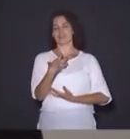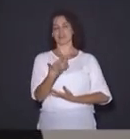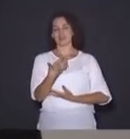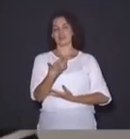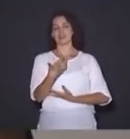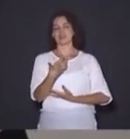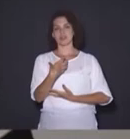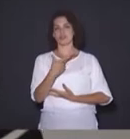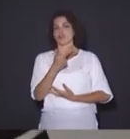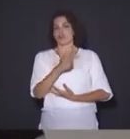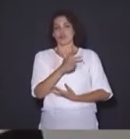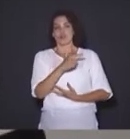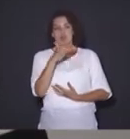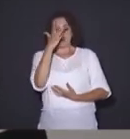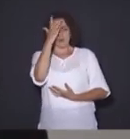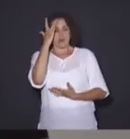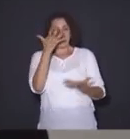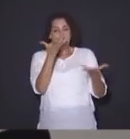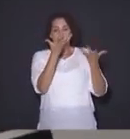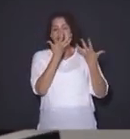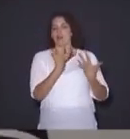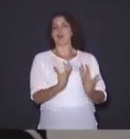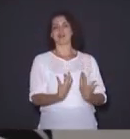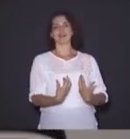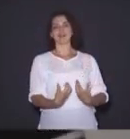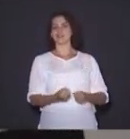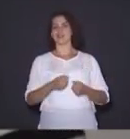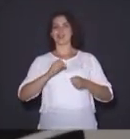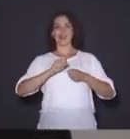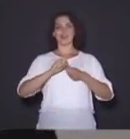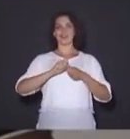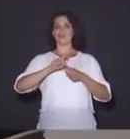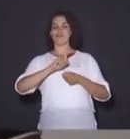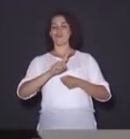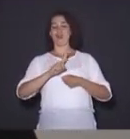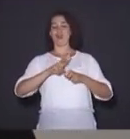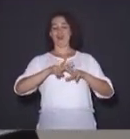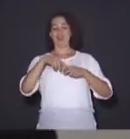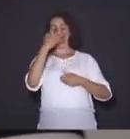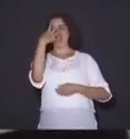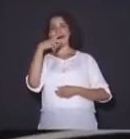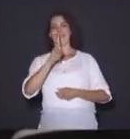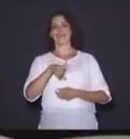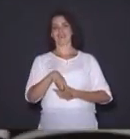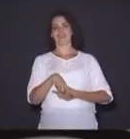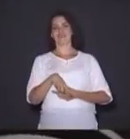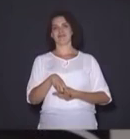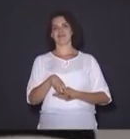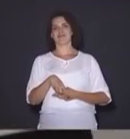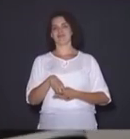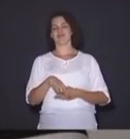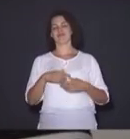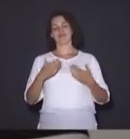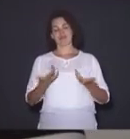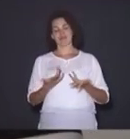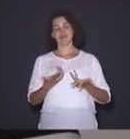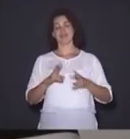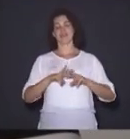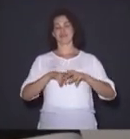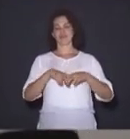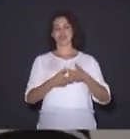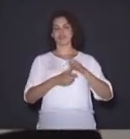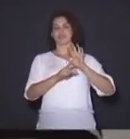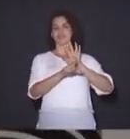seja acolhido não seja é implementado com a seriedade que tem que ser e isso faz com que a implementação dessa